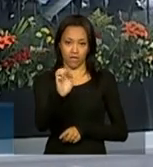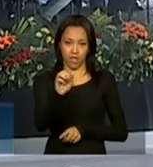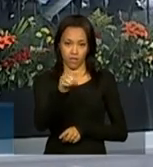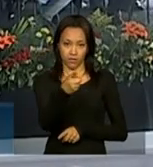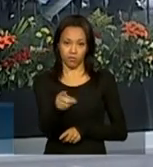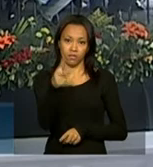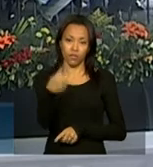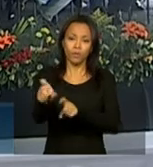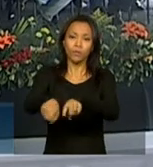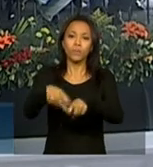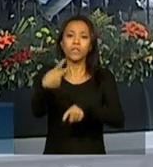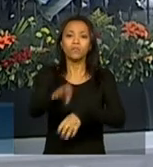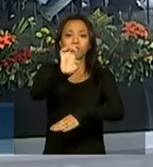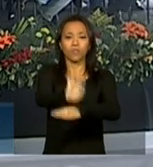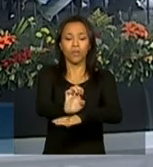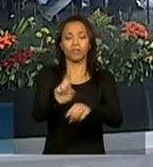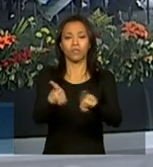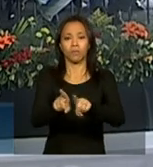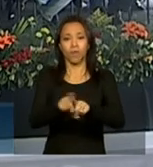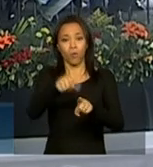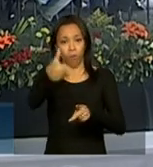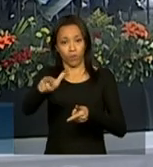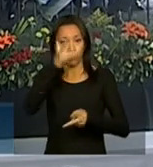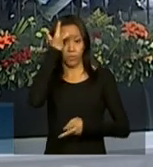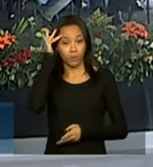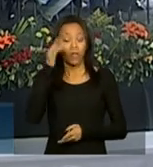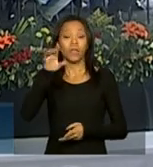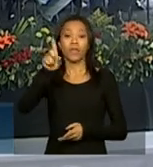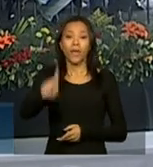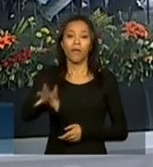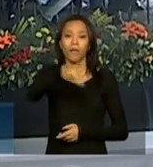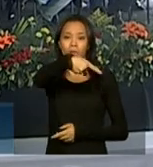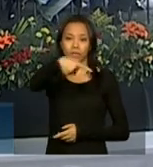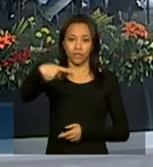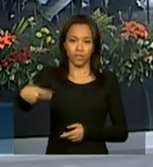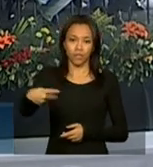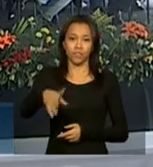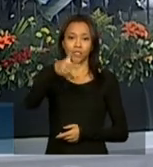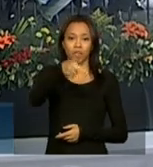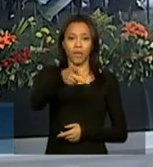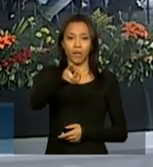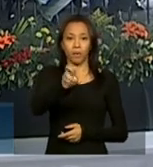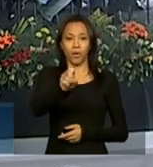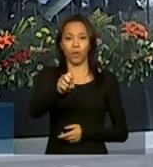Mato Grosso, Carlos Fávaro, presidente da ProSoja,